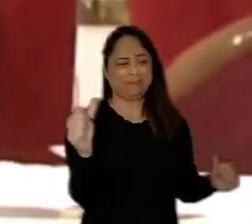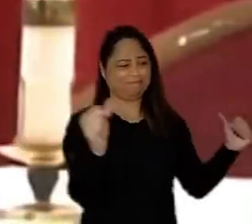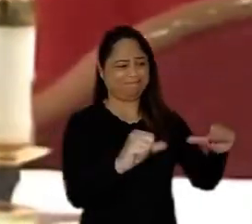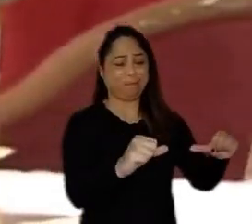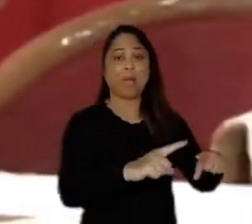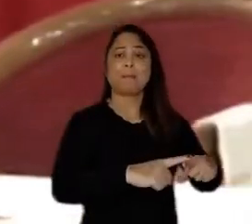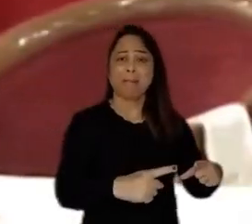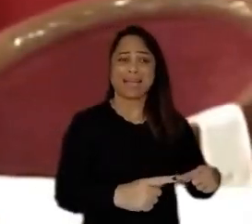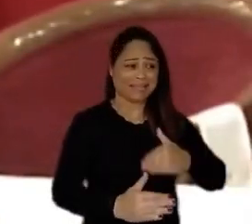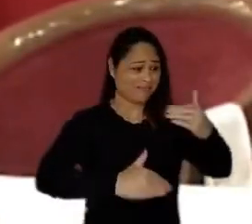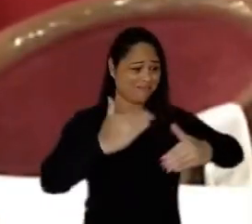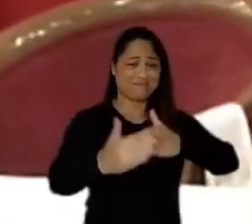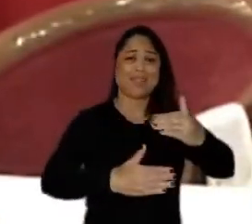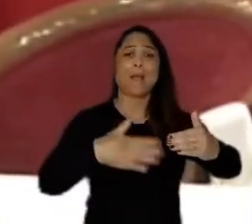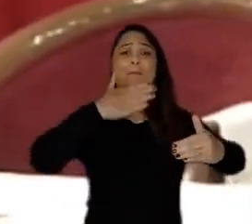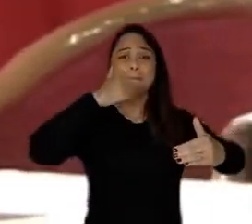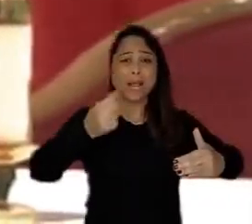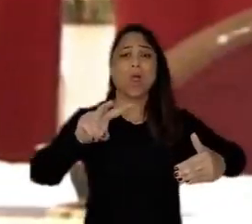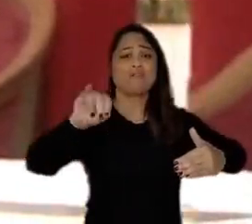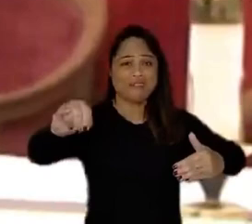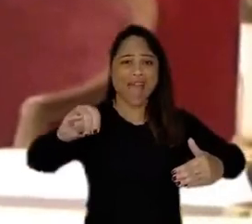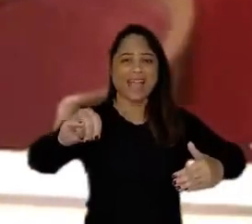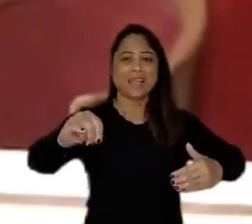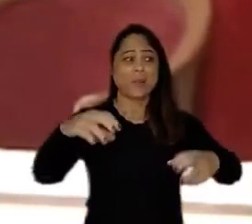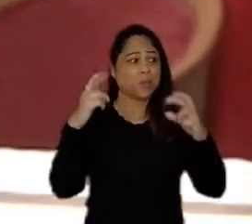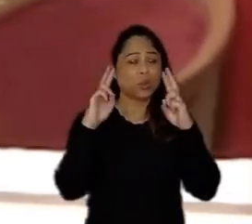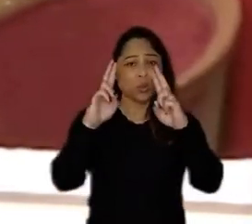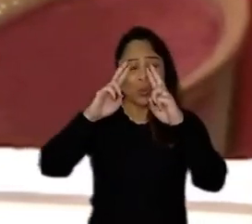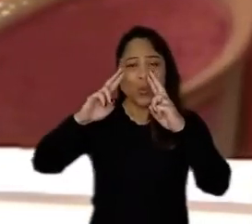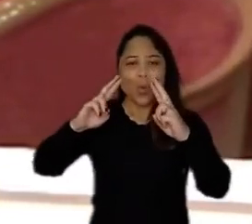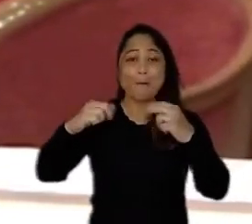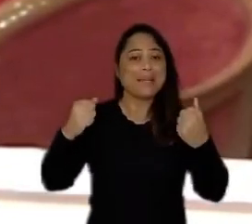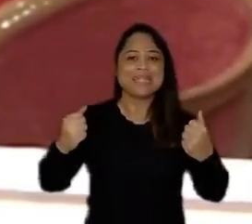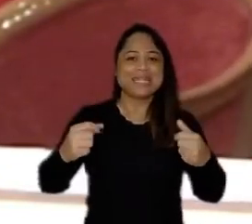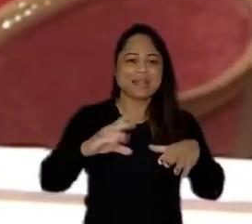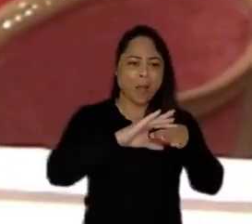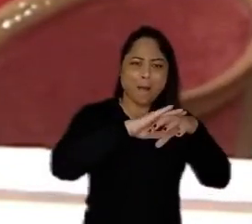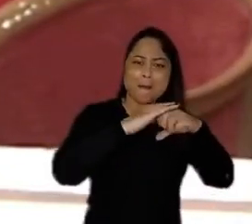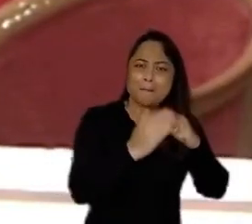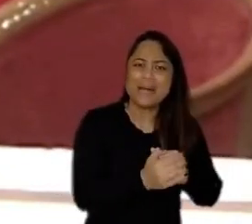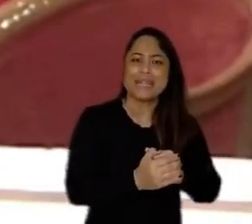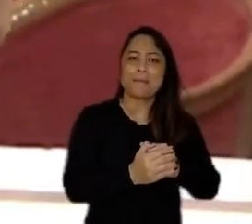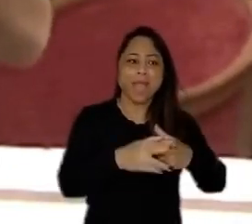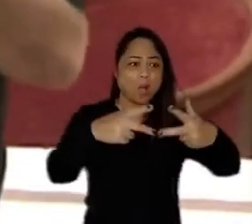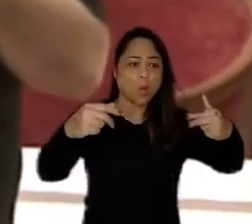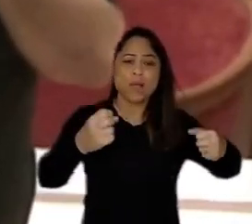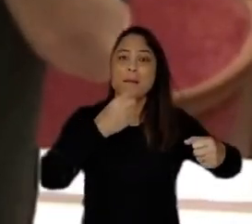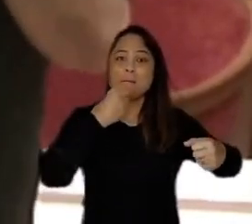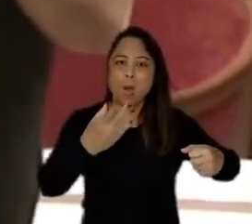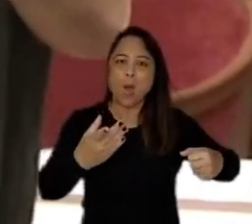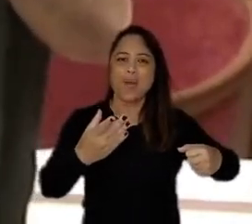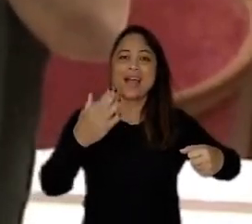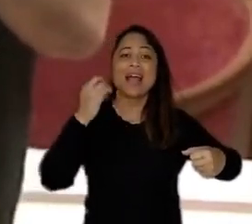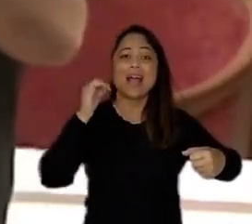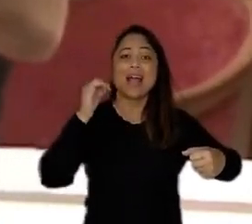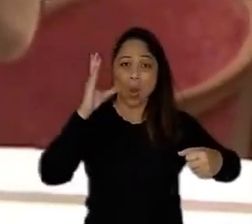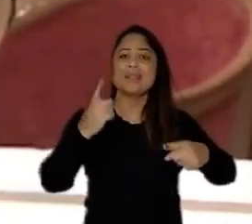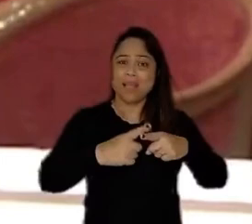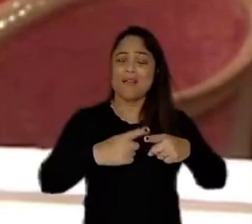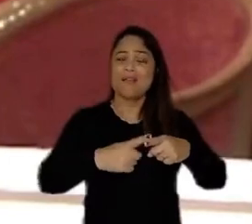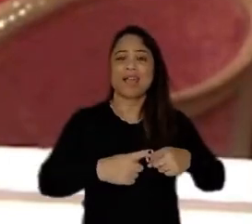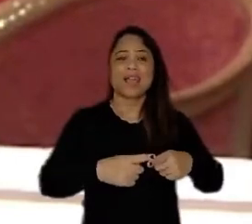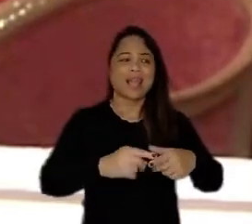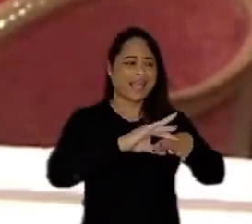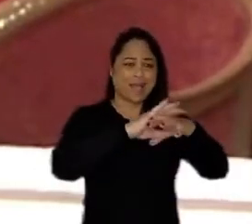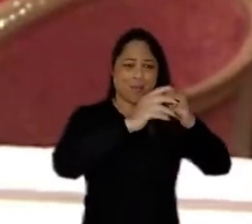isso vai passar. Você tem que gerar expectativa de que após pandemia muitas coisas boas vão acontecer, mas você também tem que